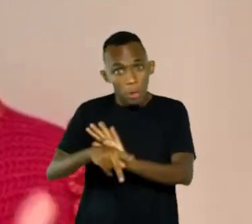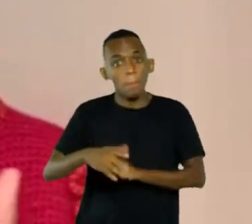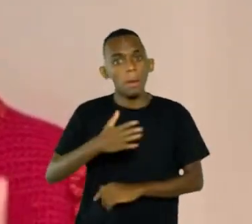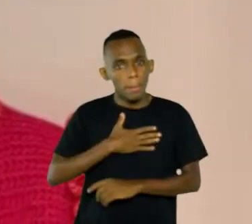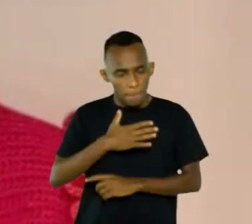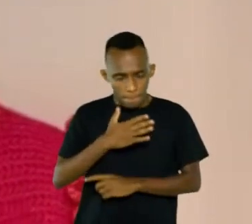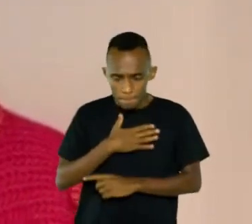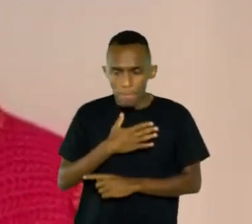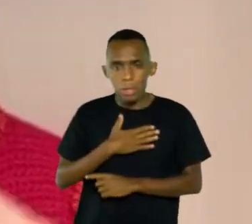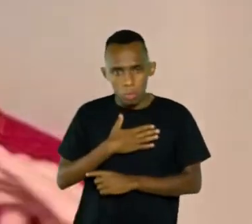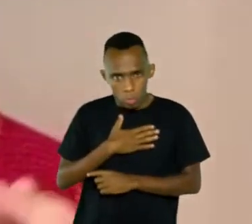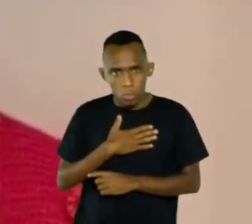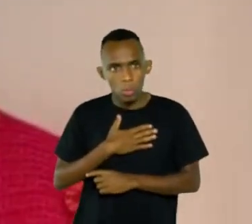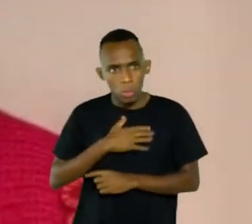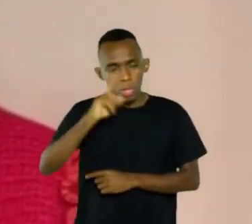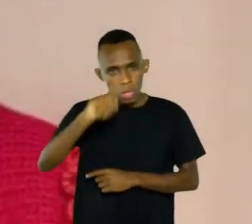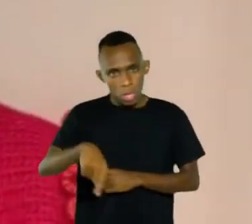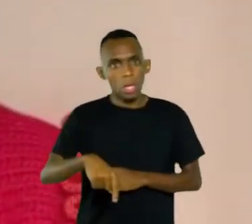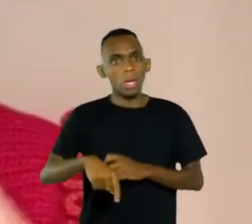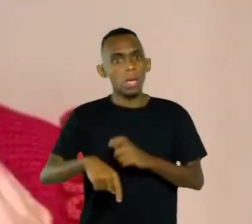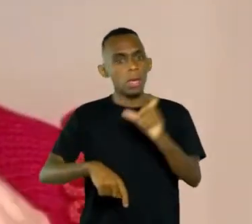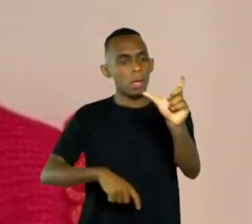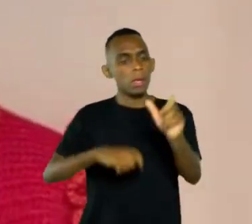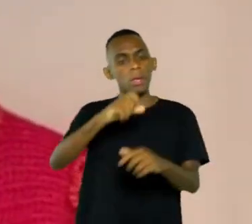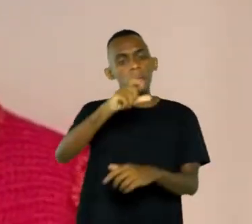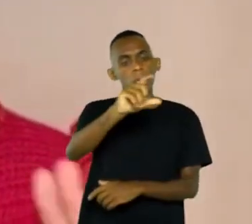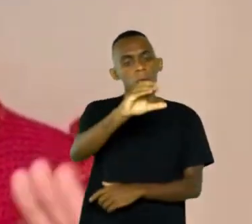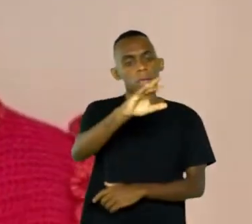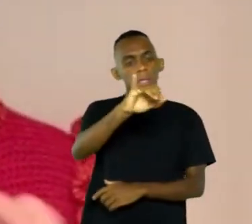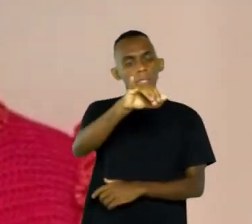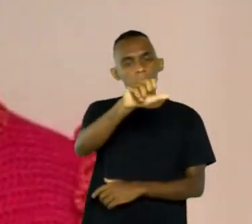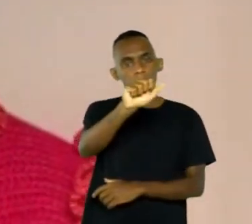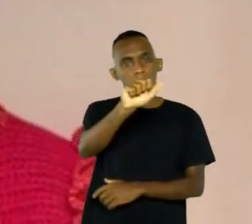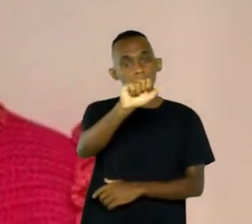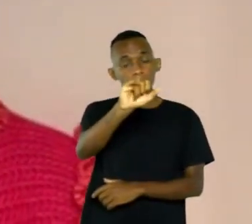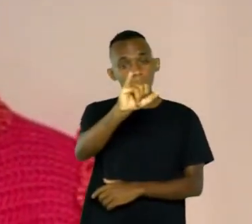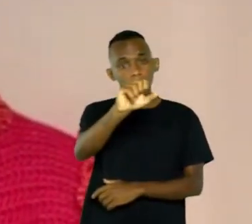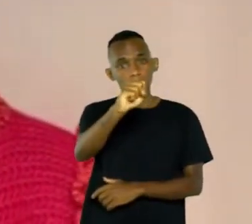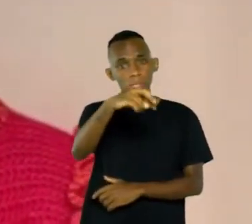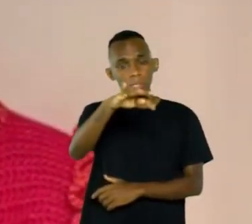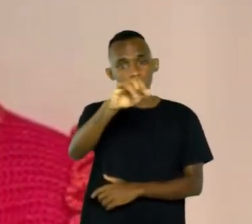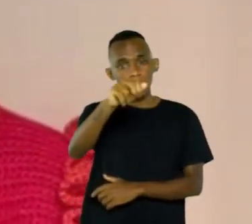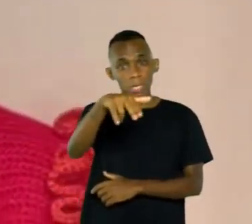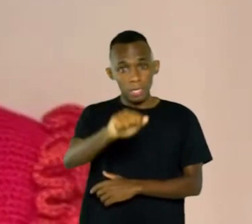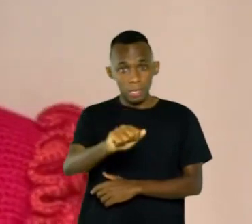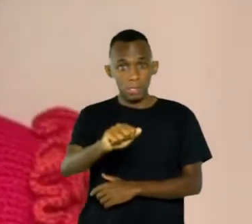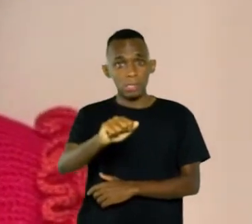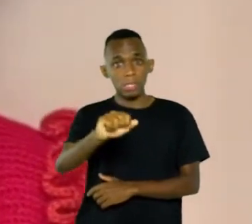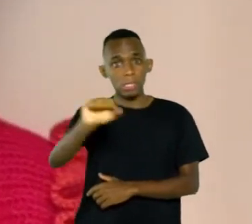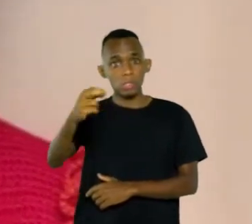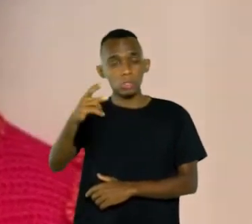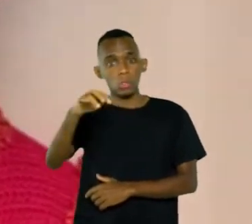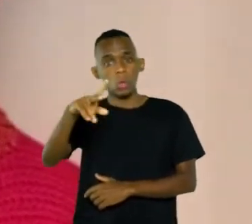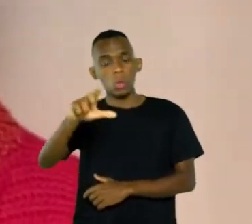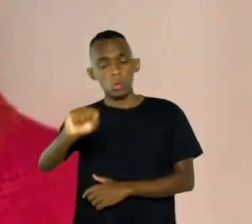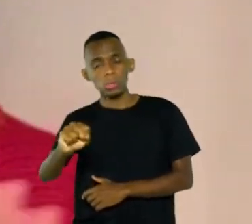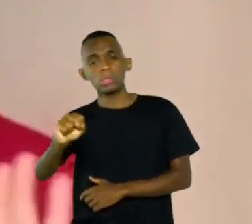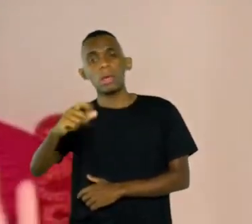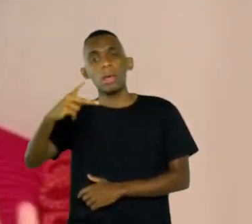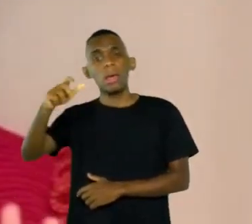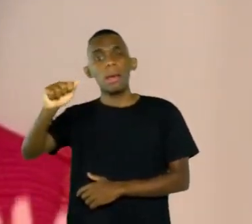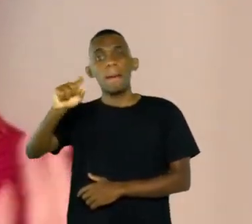né? Ele é uma continuação do Cristiana. Eu agora sou Cristiana de Paz de Souza Guerra, né? E tem essa crase aí, que é